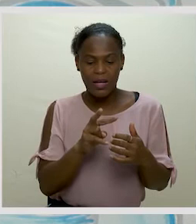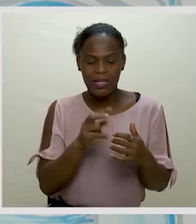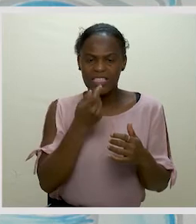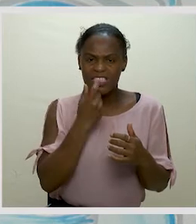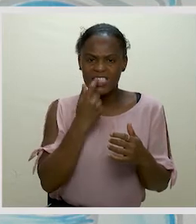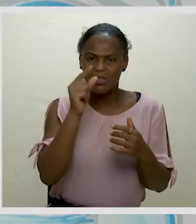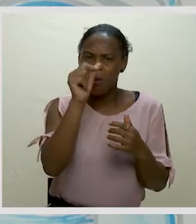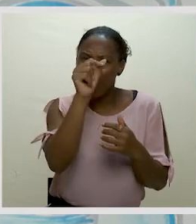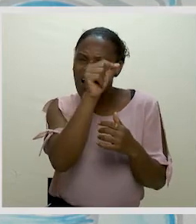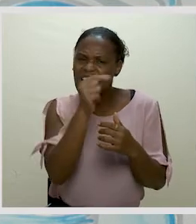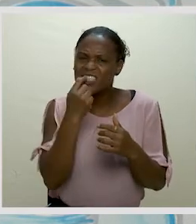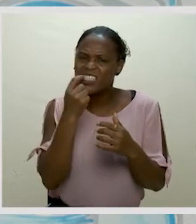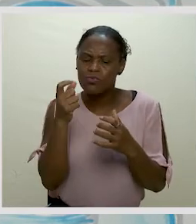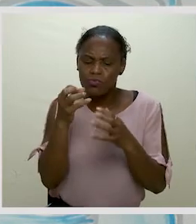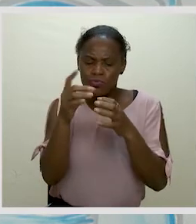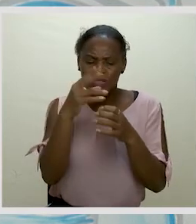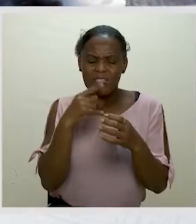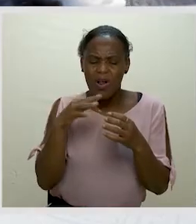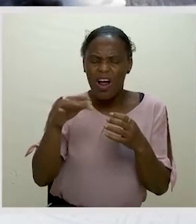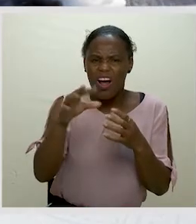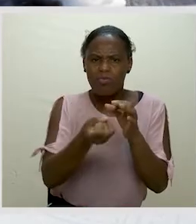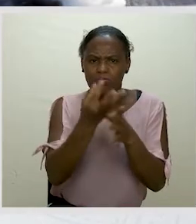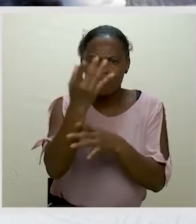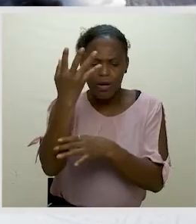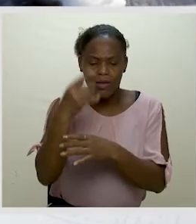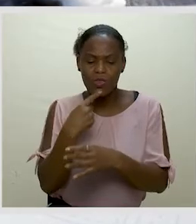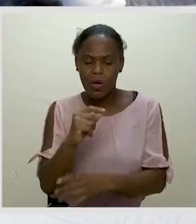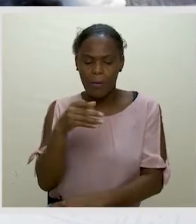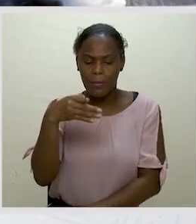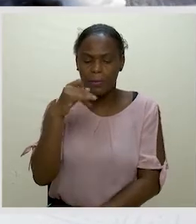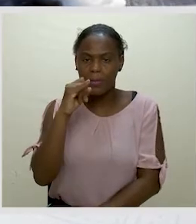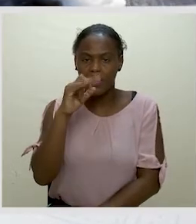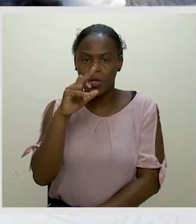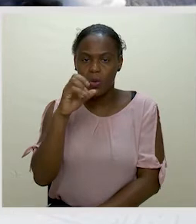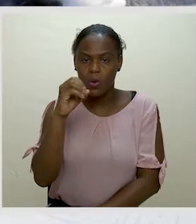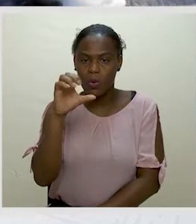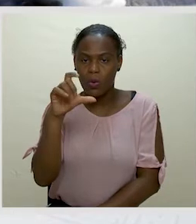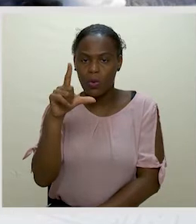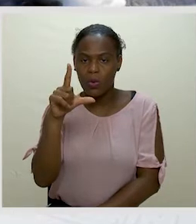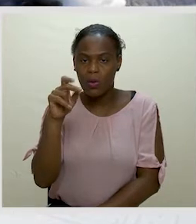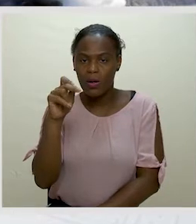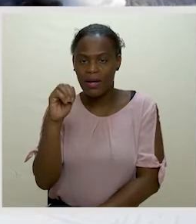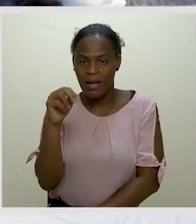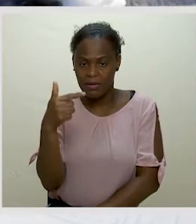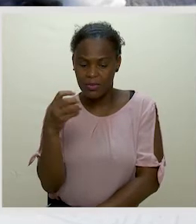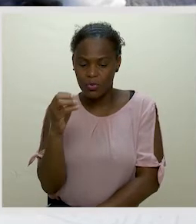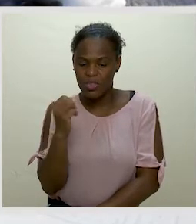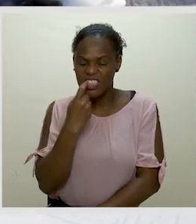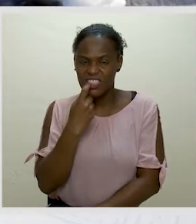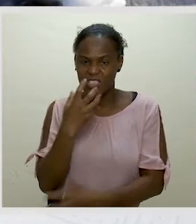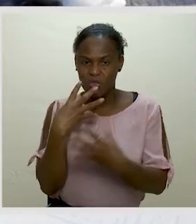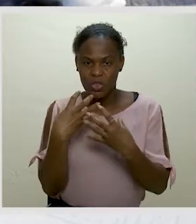são pequenos pedaços de rochas que estão lá. Por isso são chamados de piroclastos. Fragmentos de rochas no